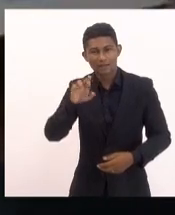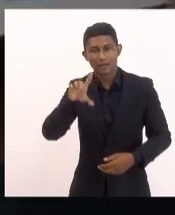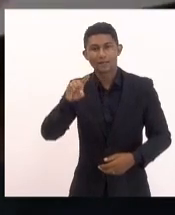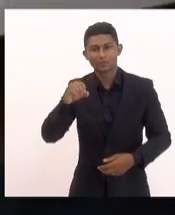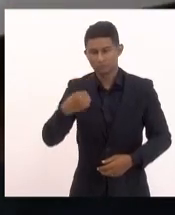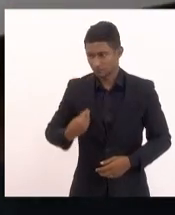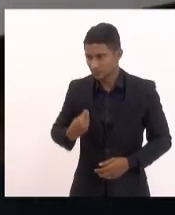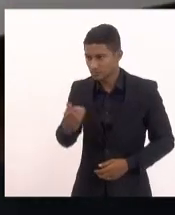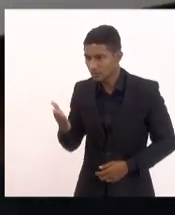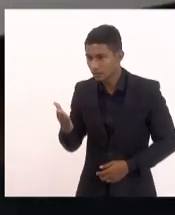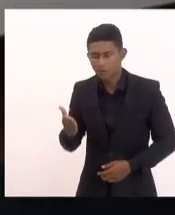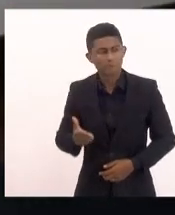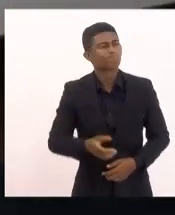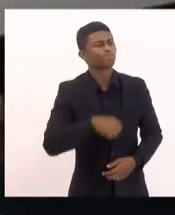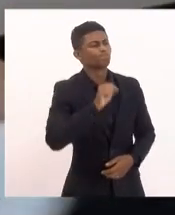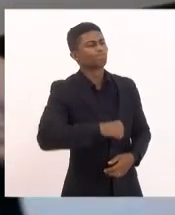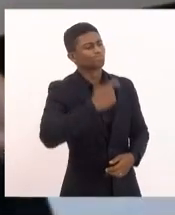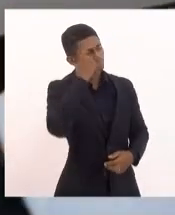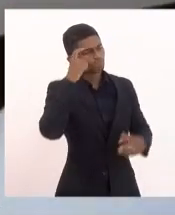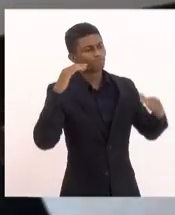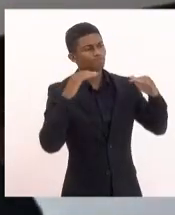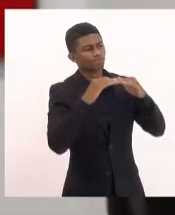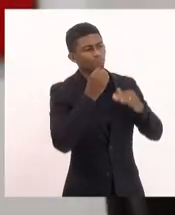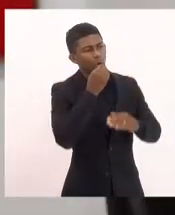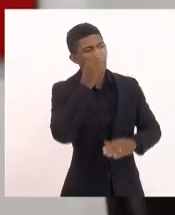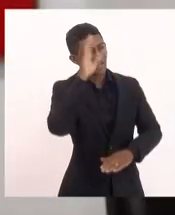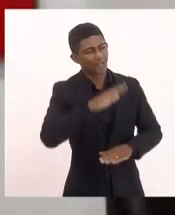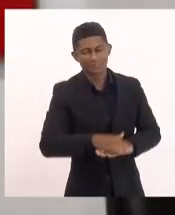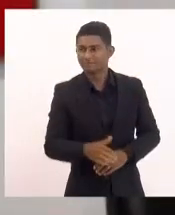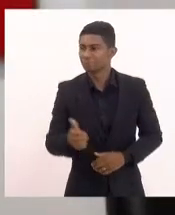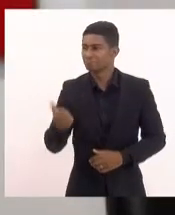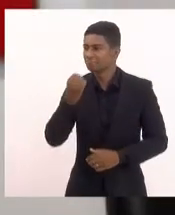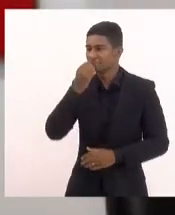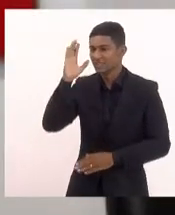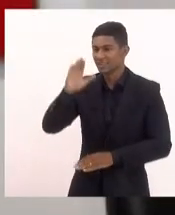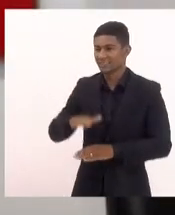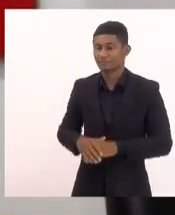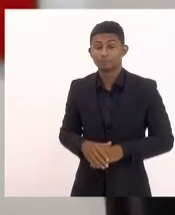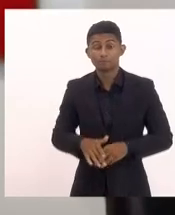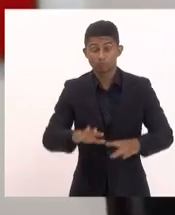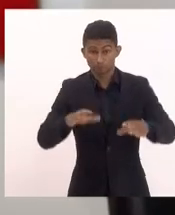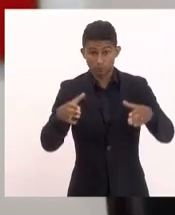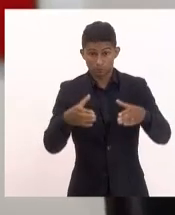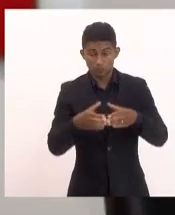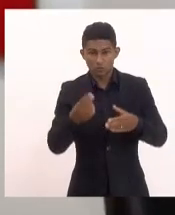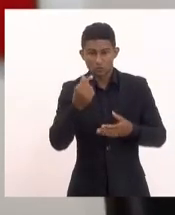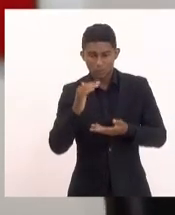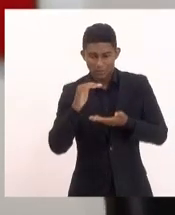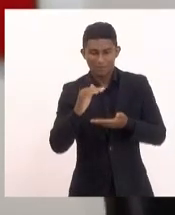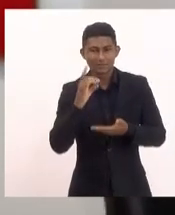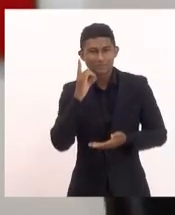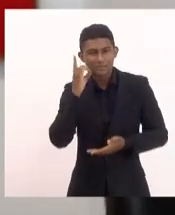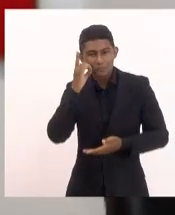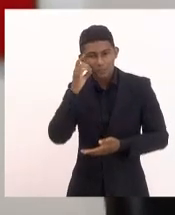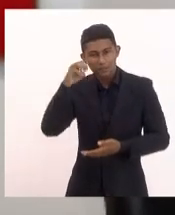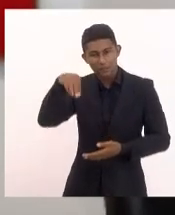Favorável, presidente. Boa tarde a todos. Boa tarde, irmão. Pela Comissão de Orçamento, deputado Márcio Canella.